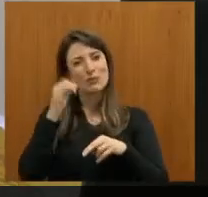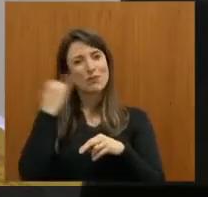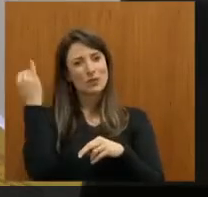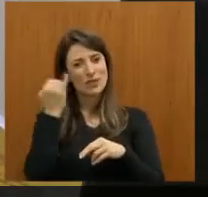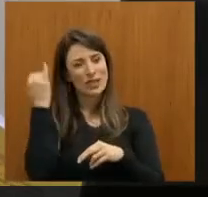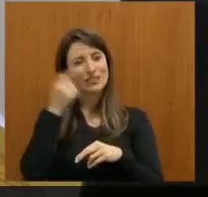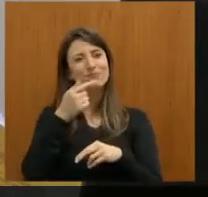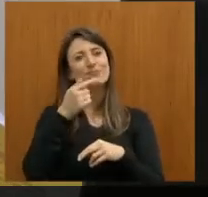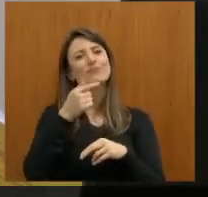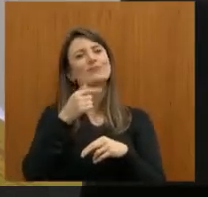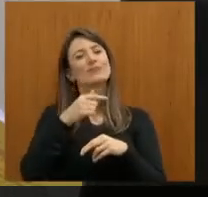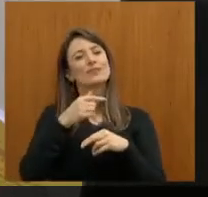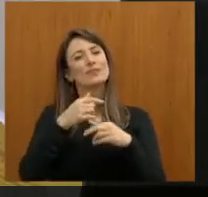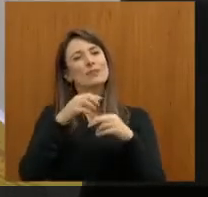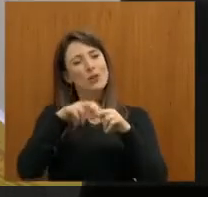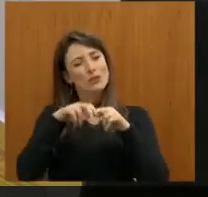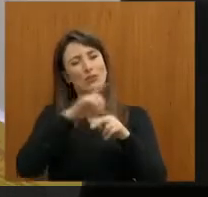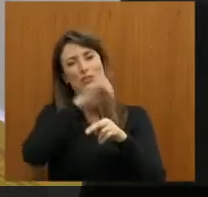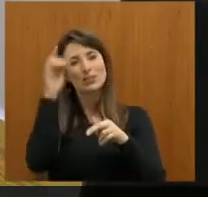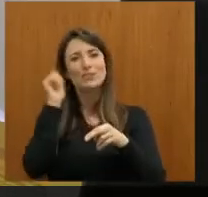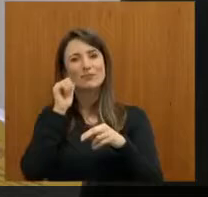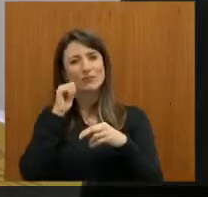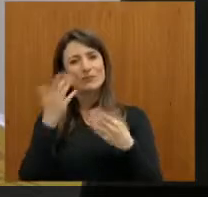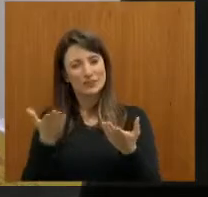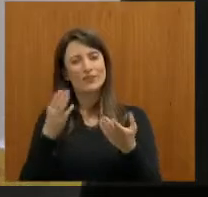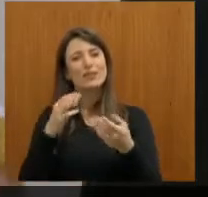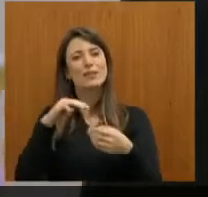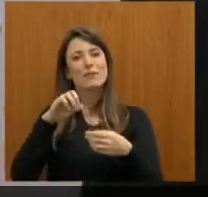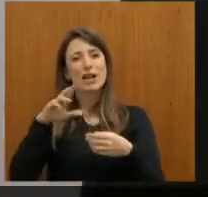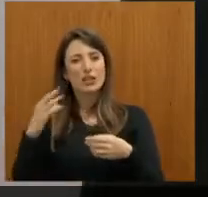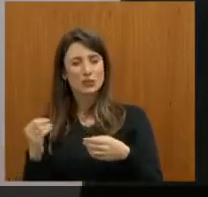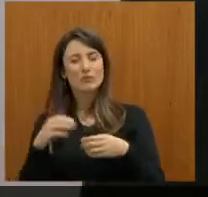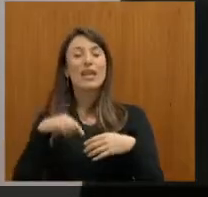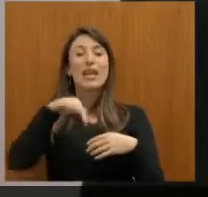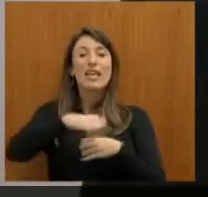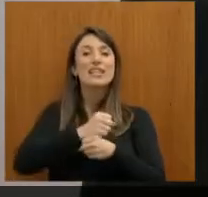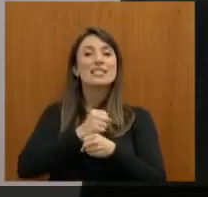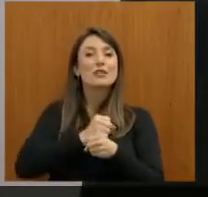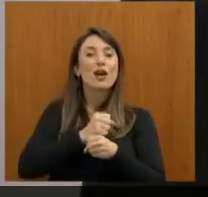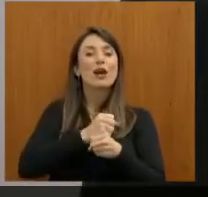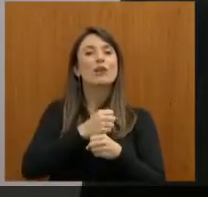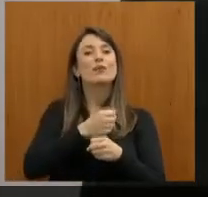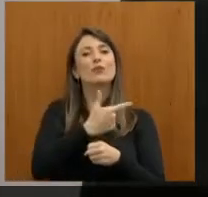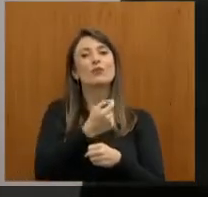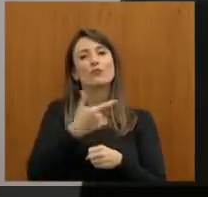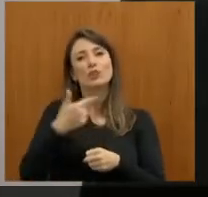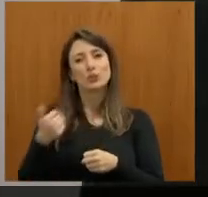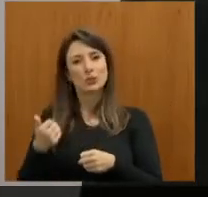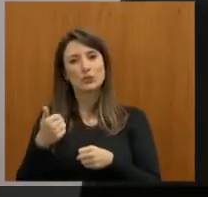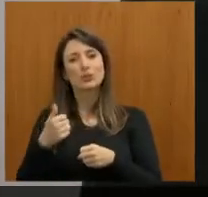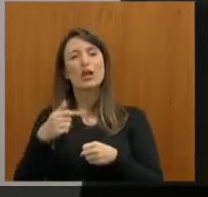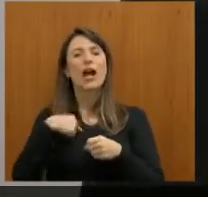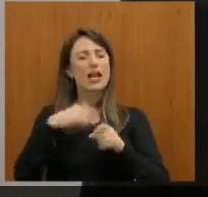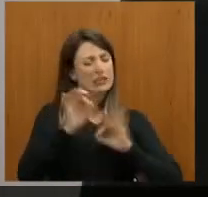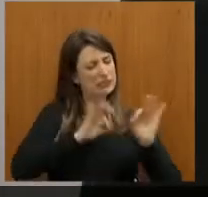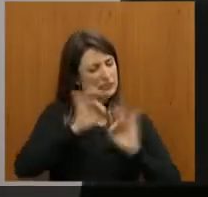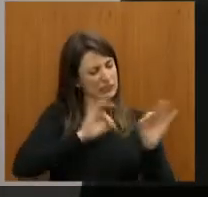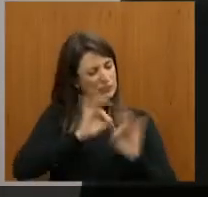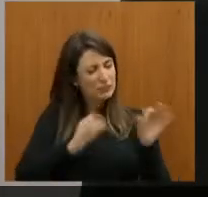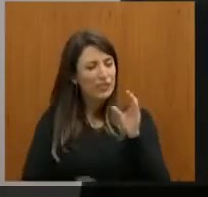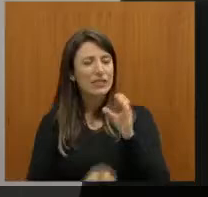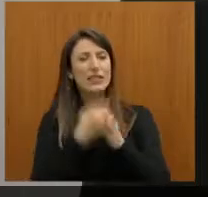neste ano de 2001 trabalhou a elaboração desta cartilha que traz